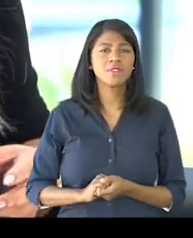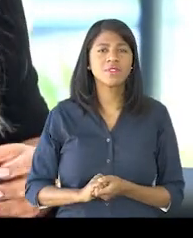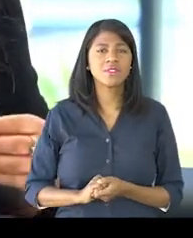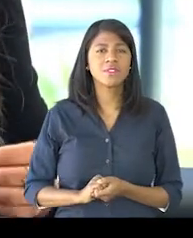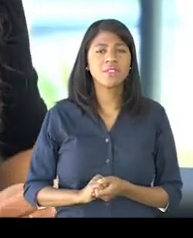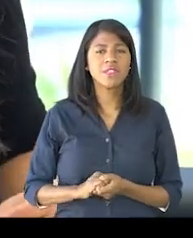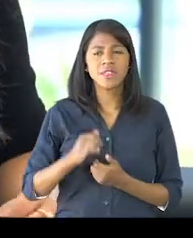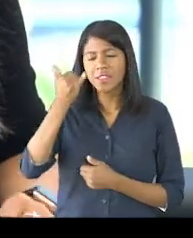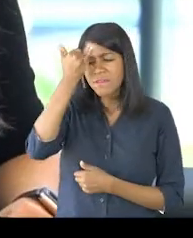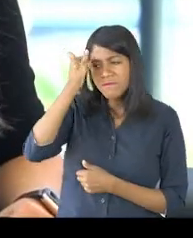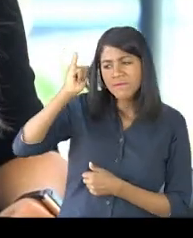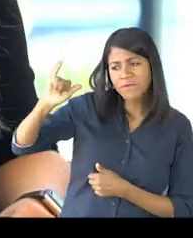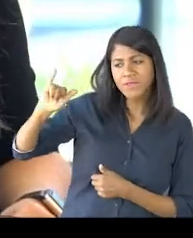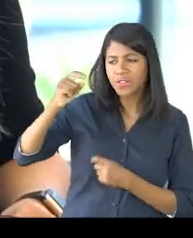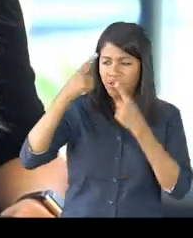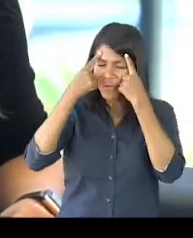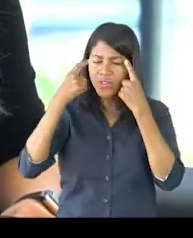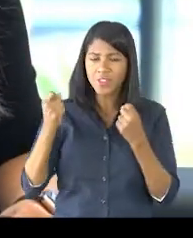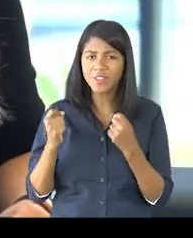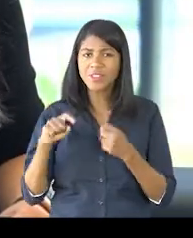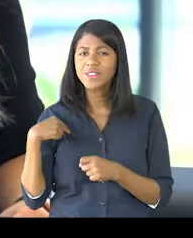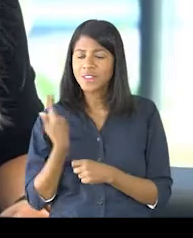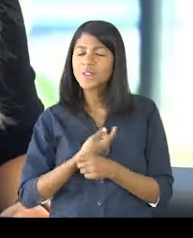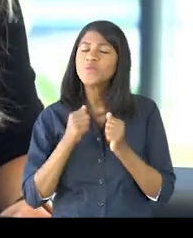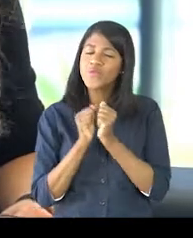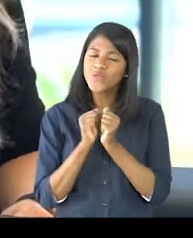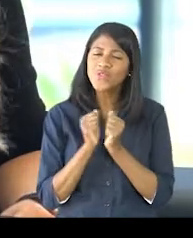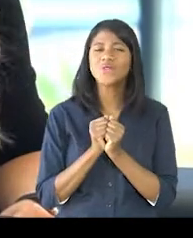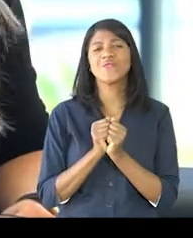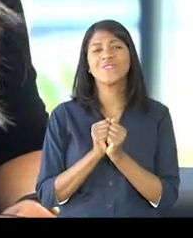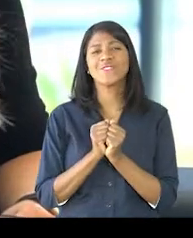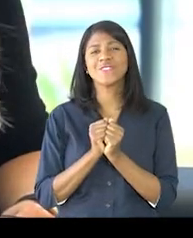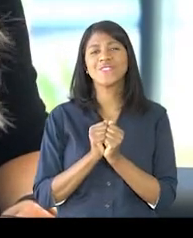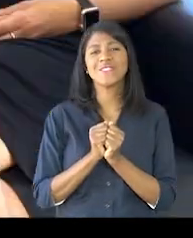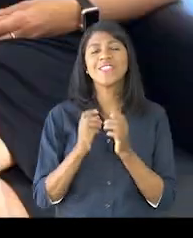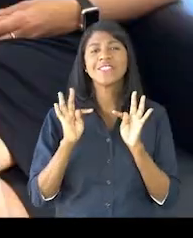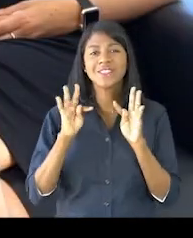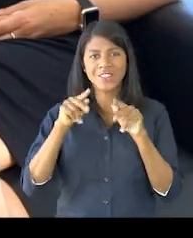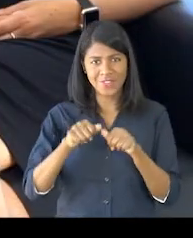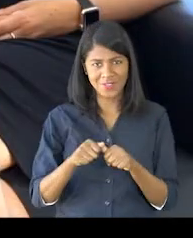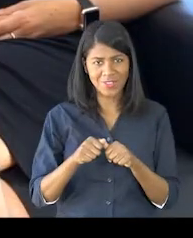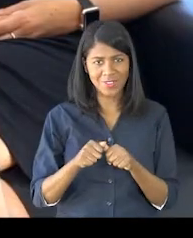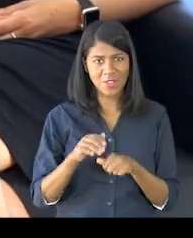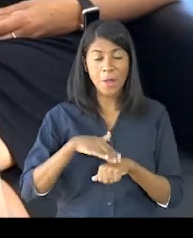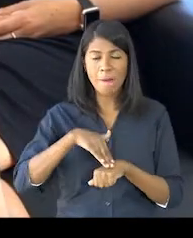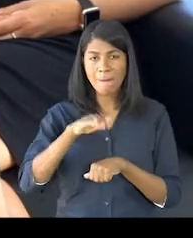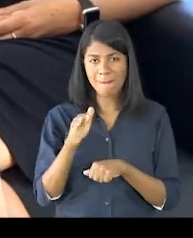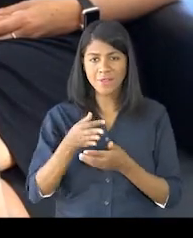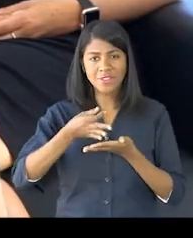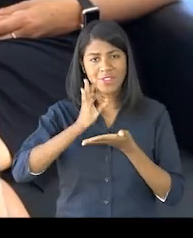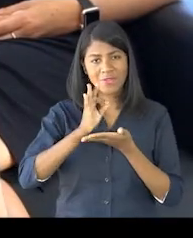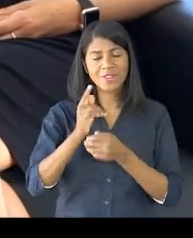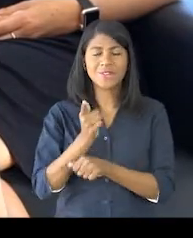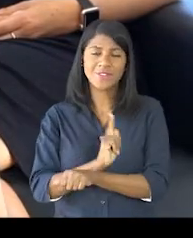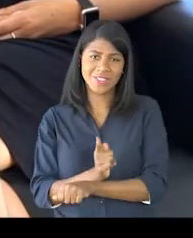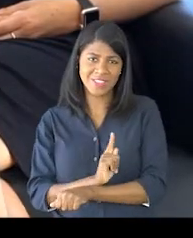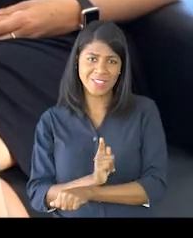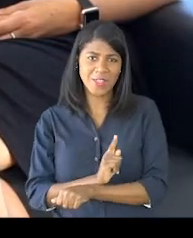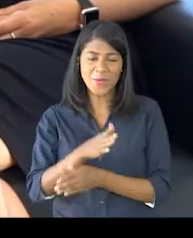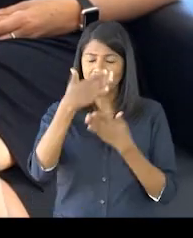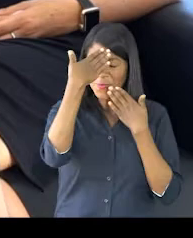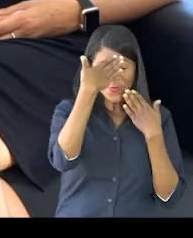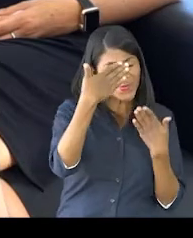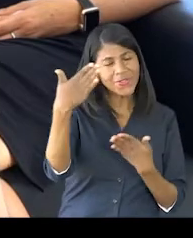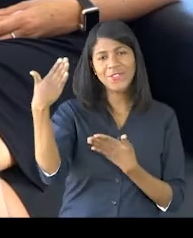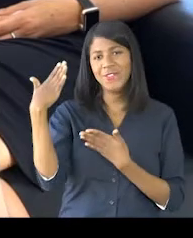principalmente, que saiam do ciclo de violência junto com seus filhos. Nós estamos juntas. Encerramos aqui mais um capítulo do Café